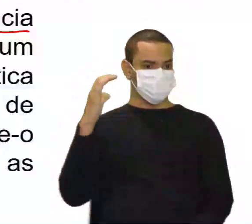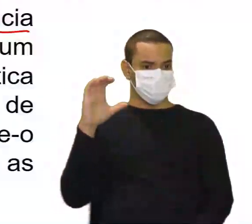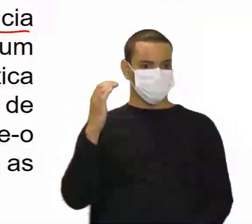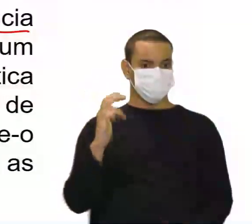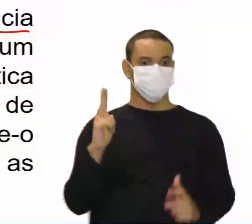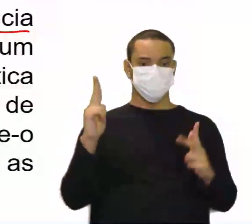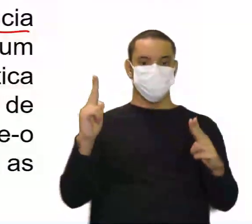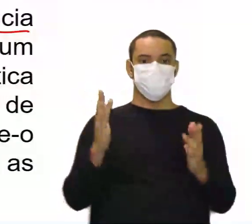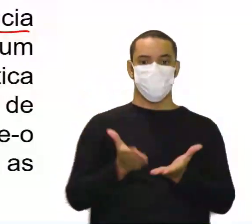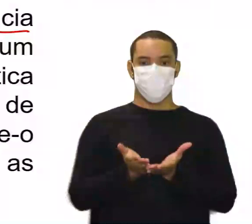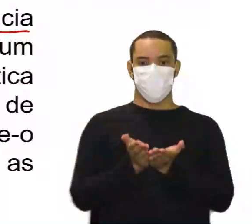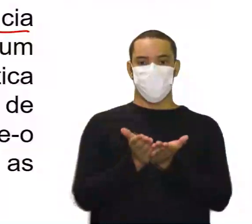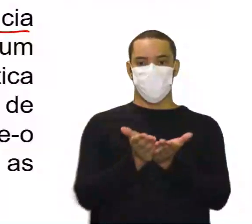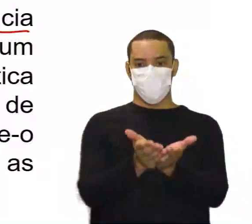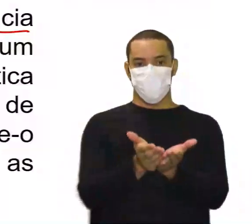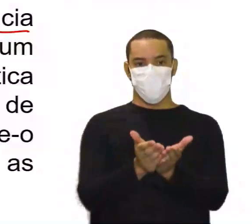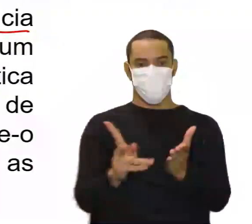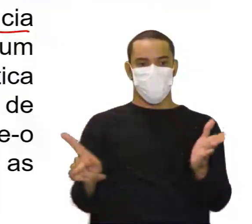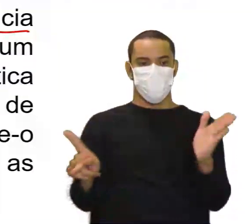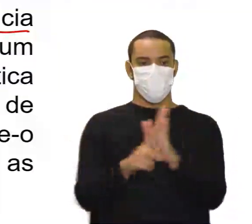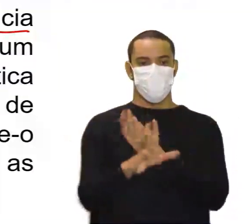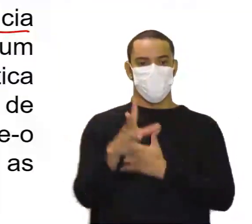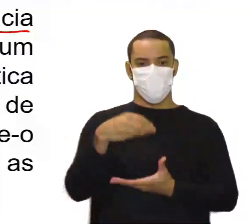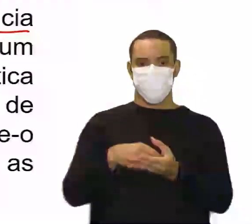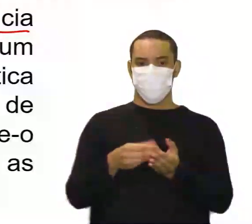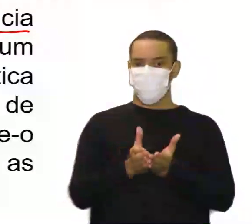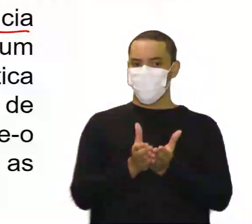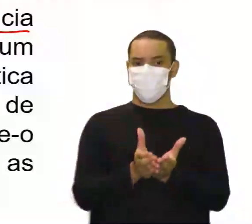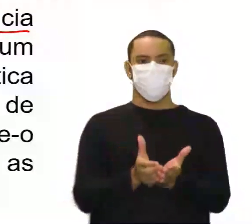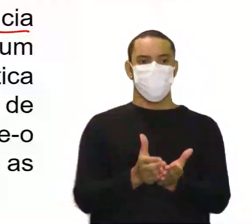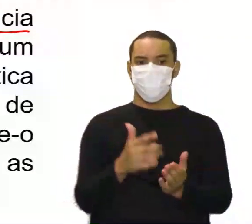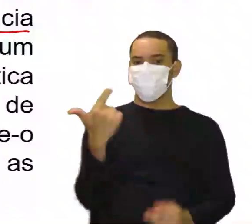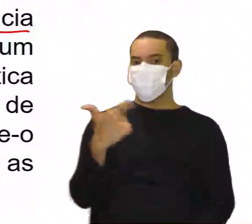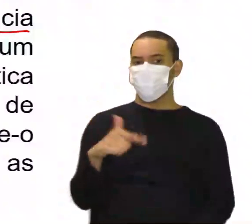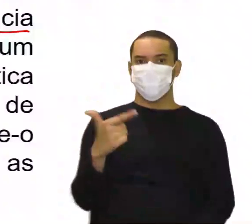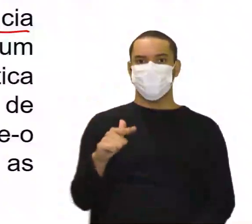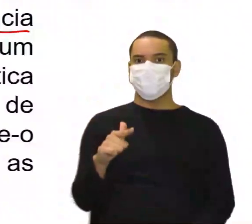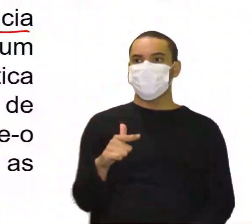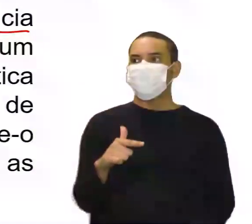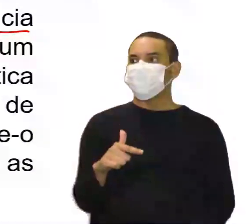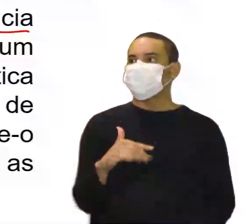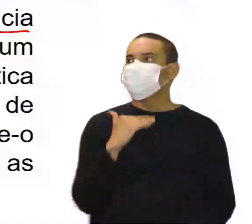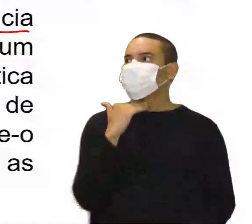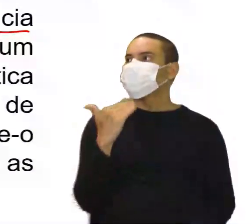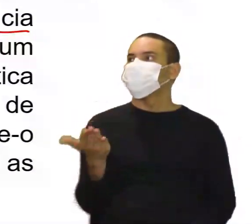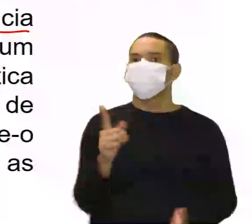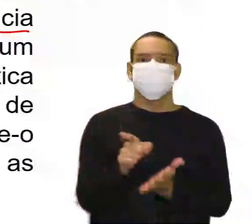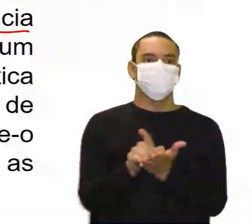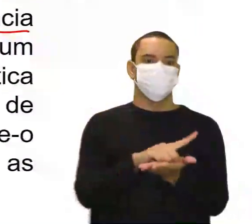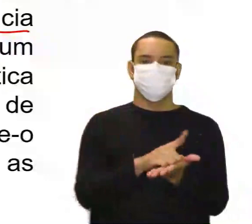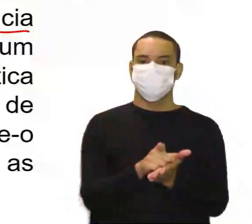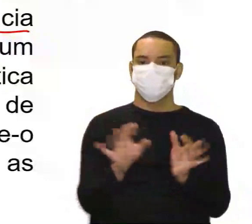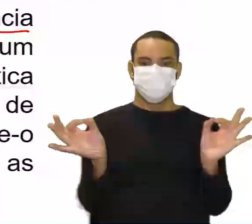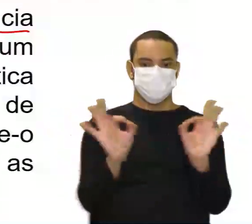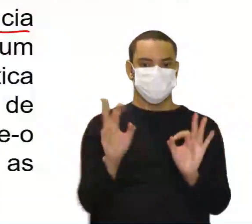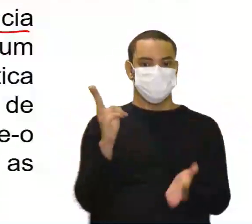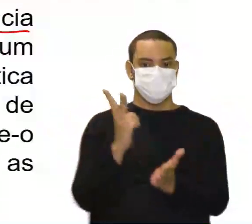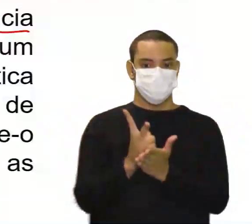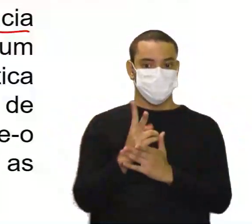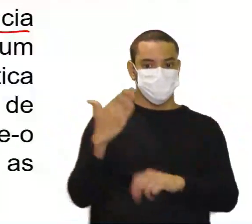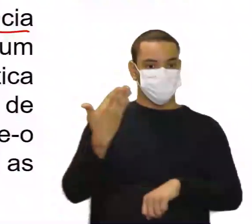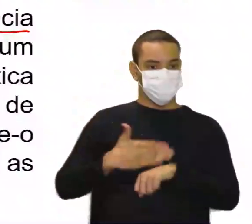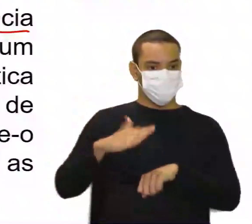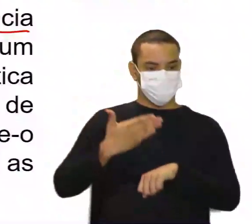o navegador que embarca em um navio sem leme, nem bússola. Sempre a prática